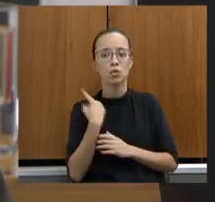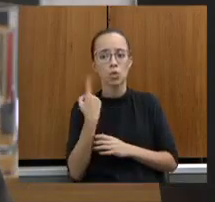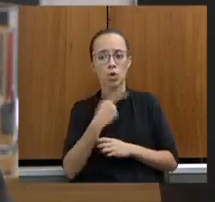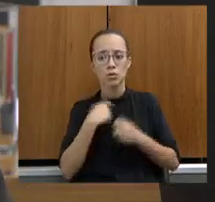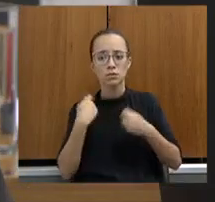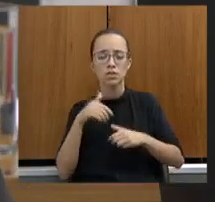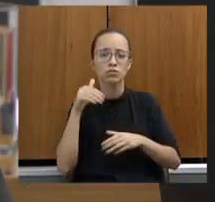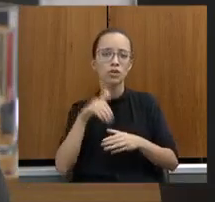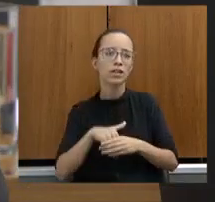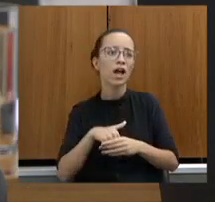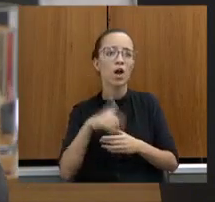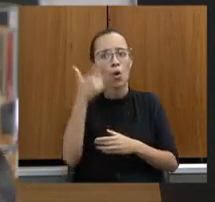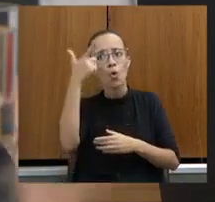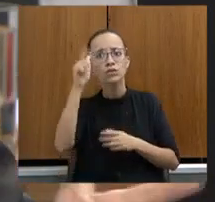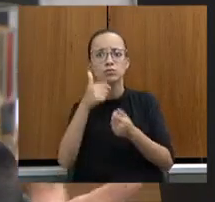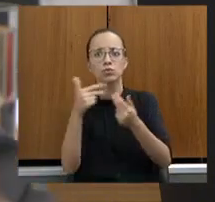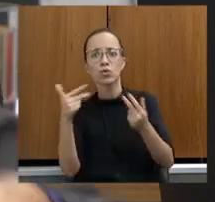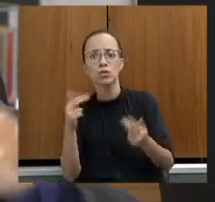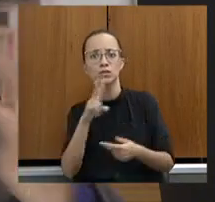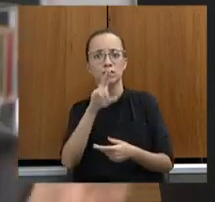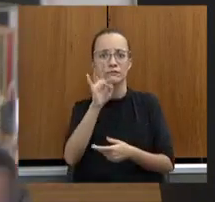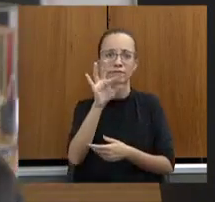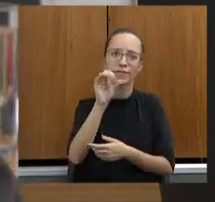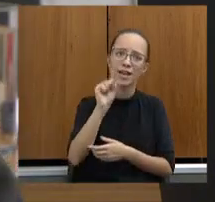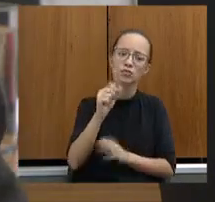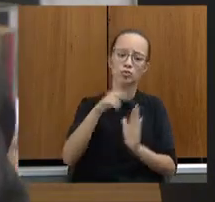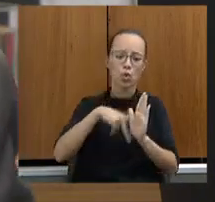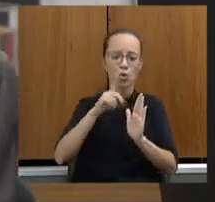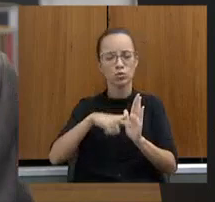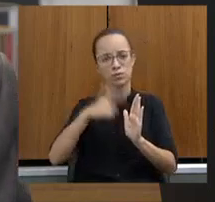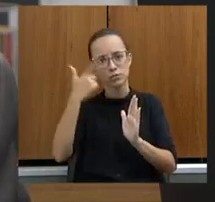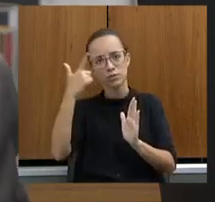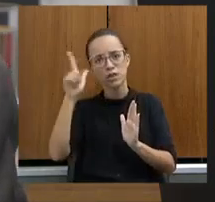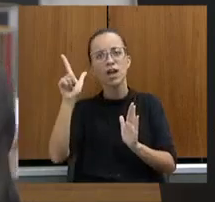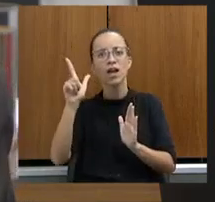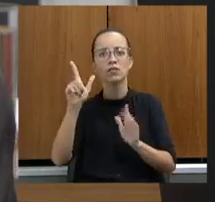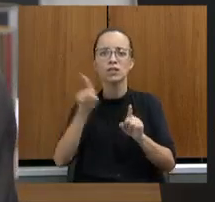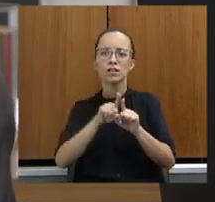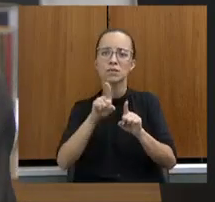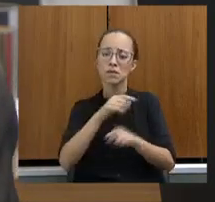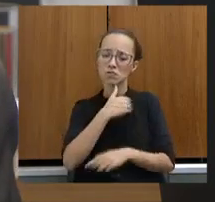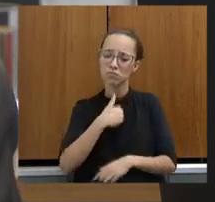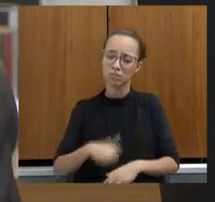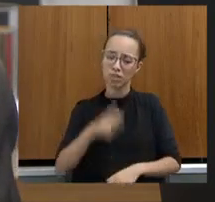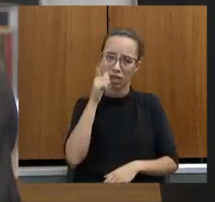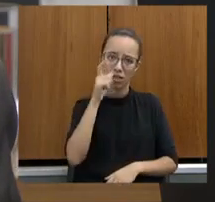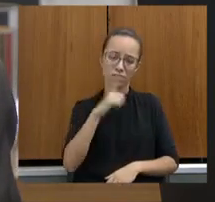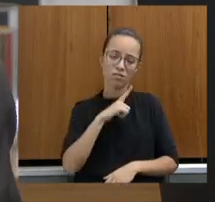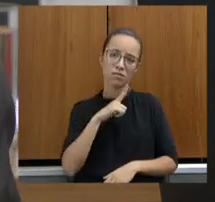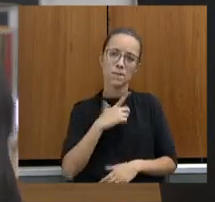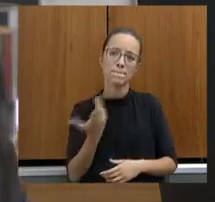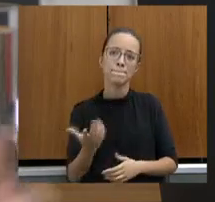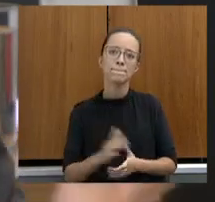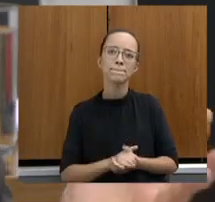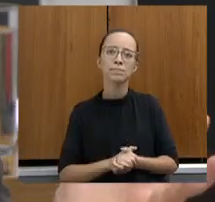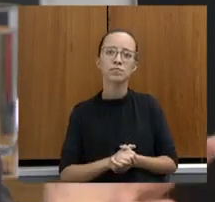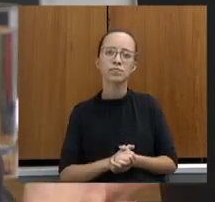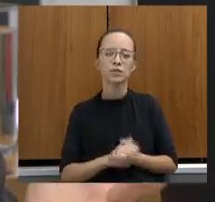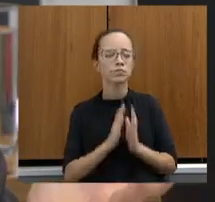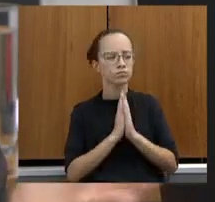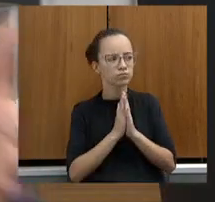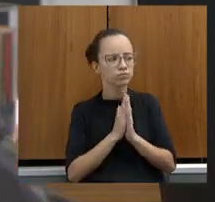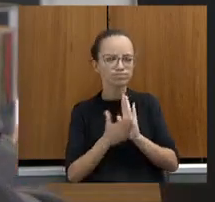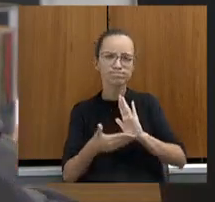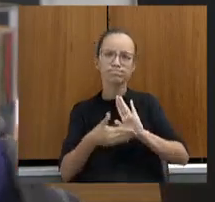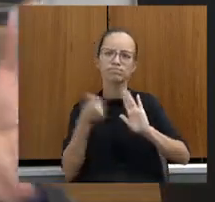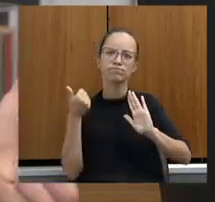votada na casa temos vetos temos outros projetos inclusive o próprio governo vamos tirar